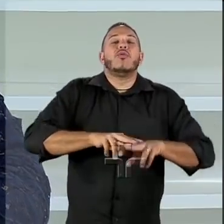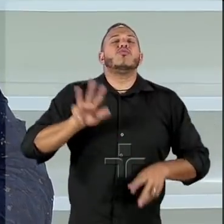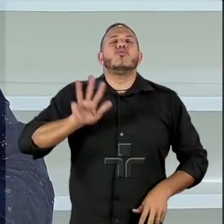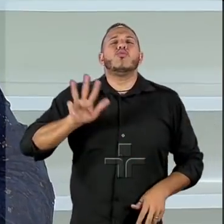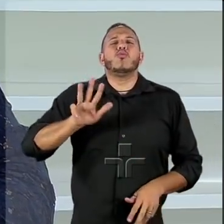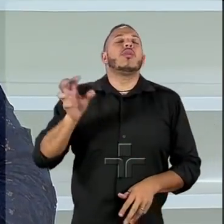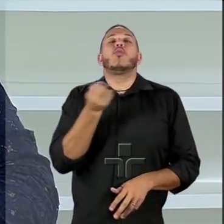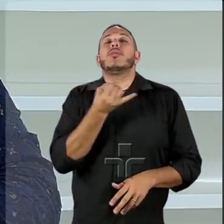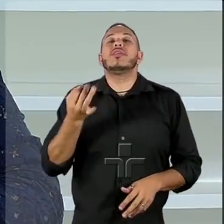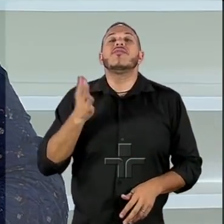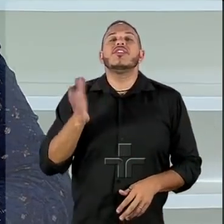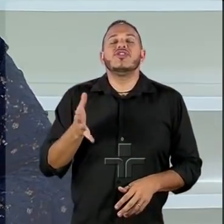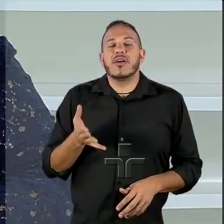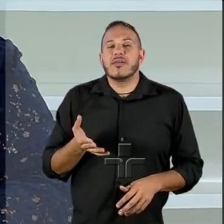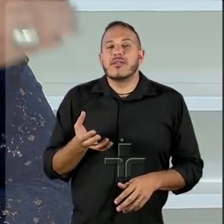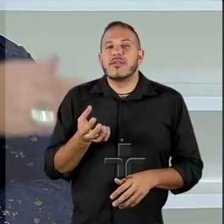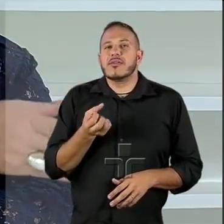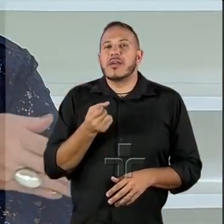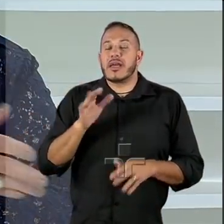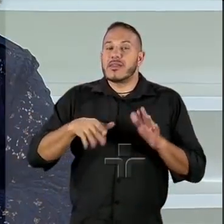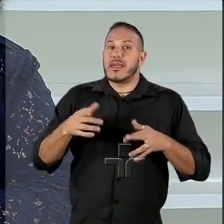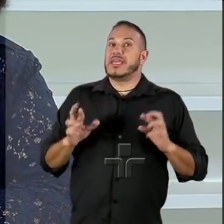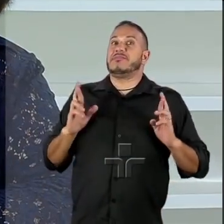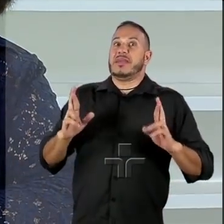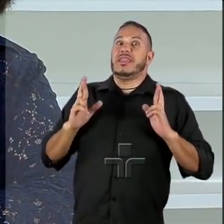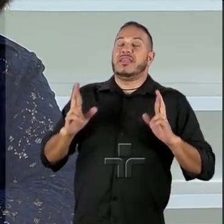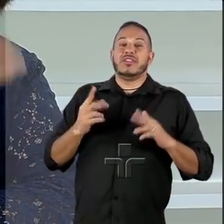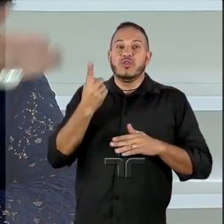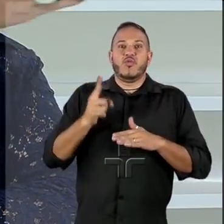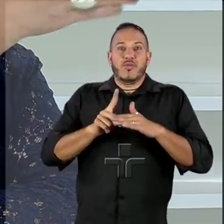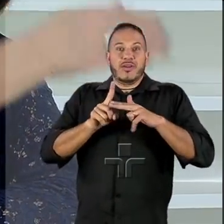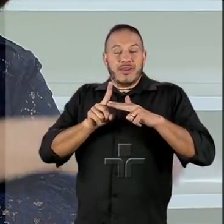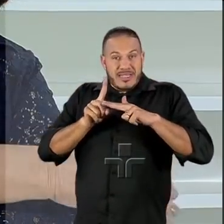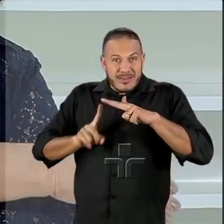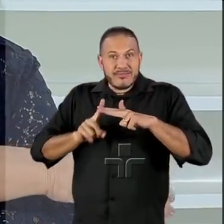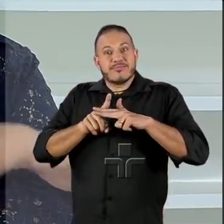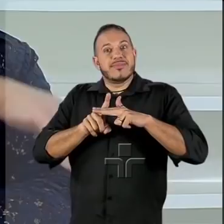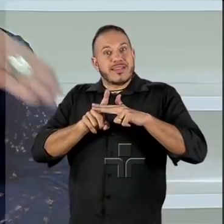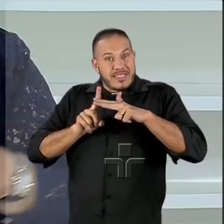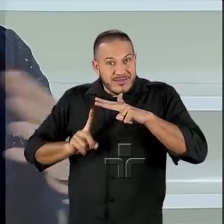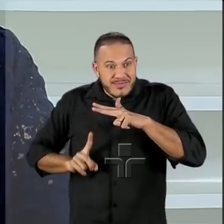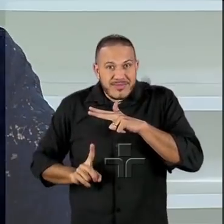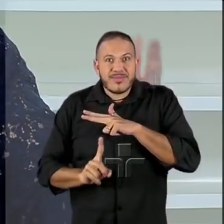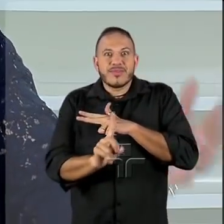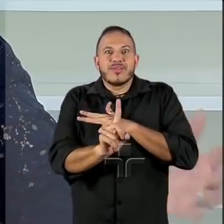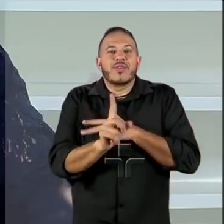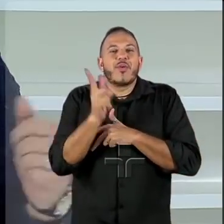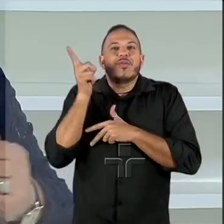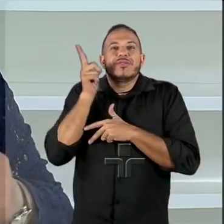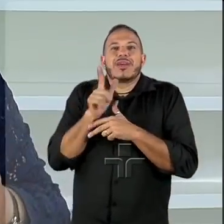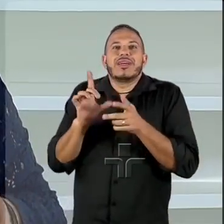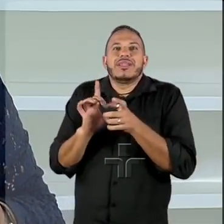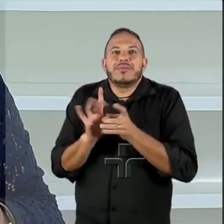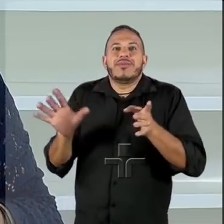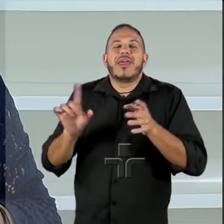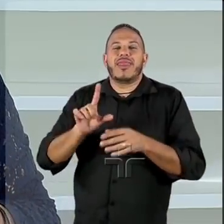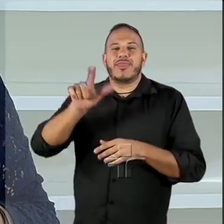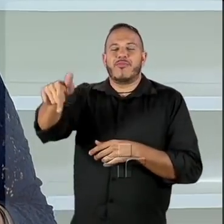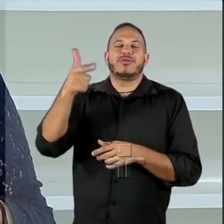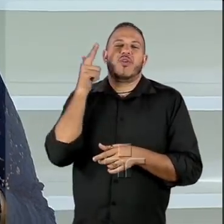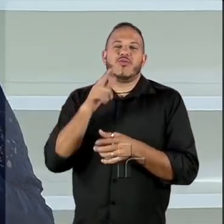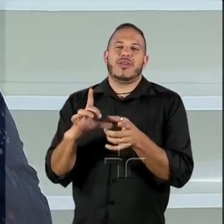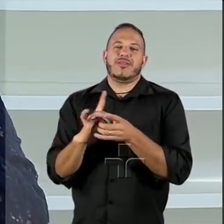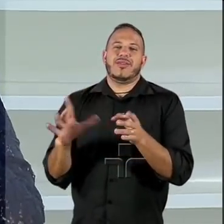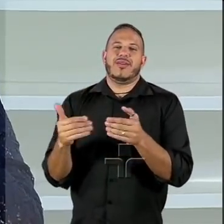na esperança de que um dos habeas corpus termine caindo para a segunda turma e que haja a liberdade, que isso é o que